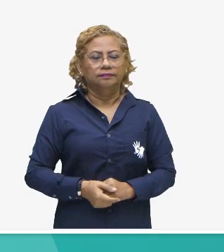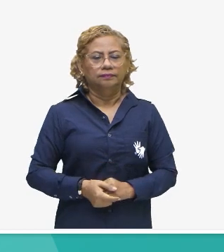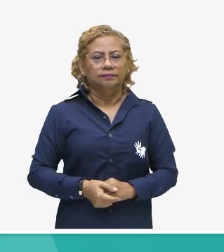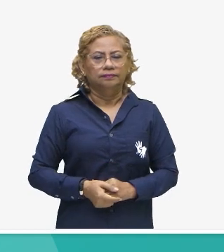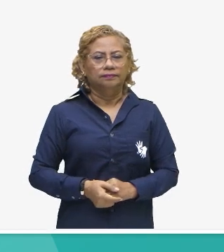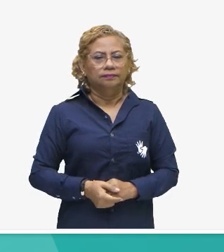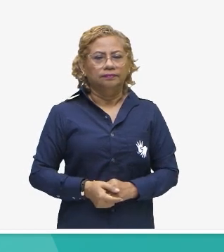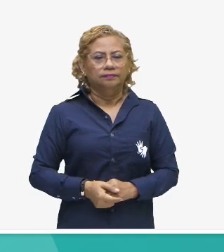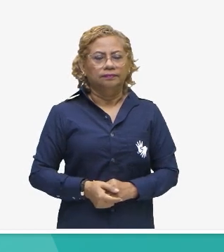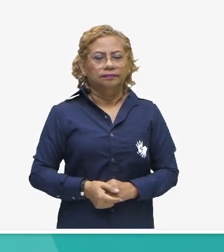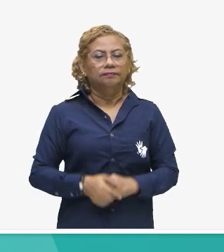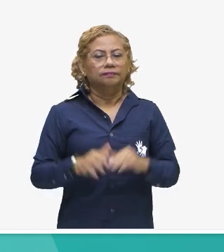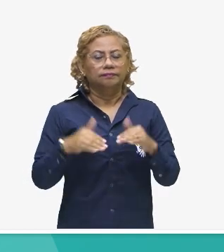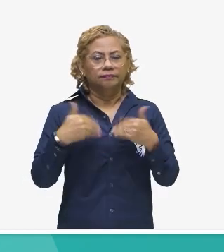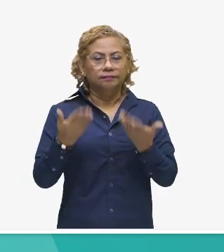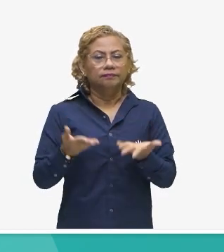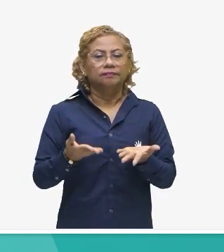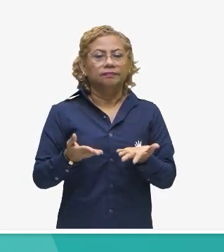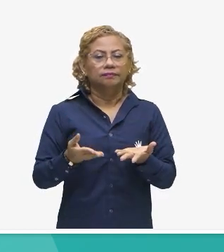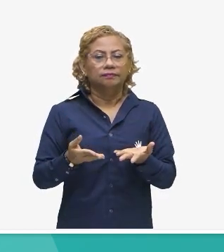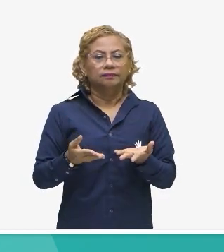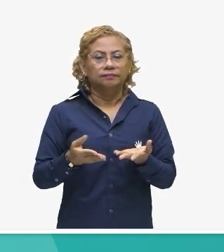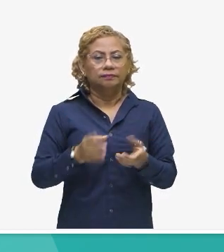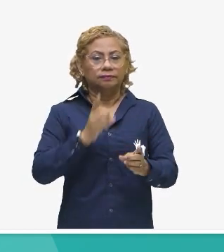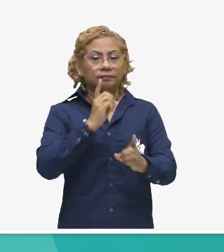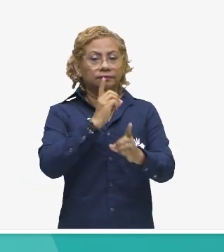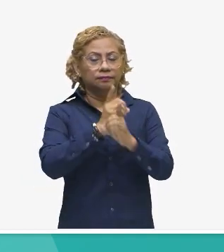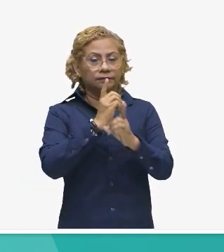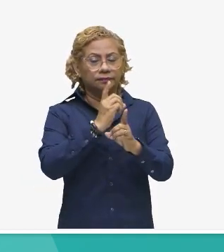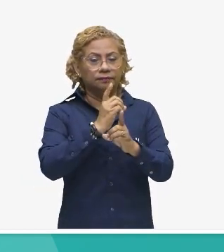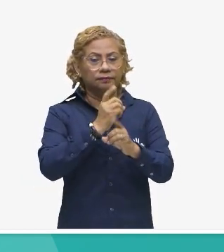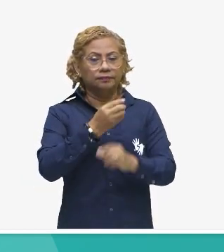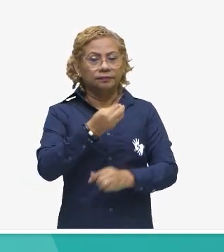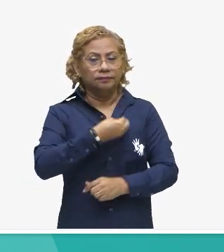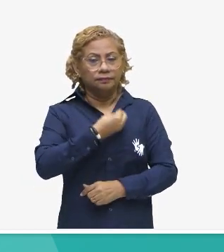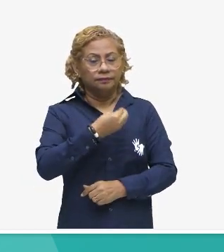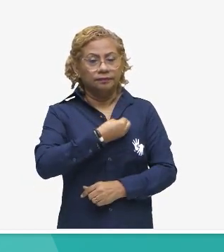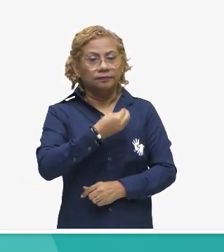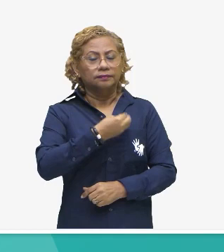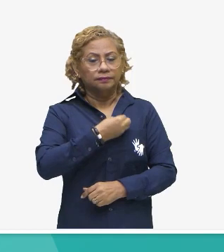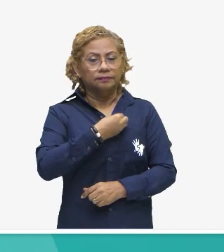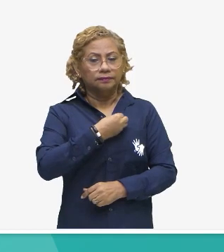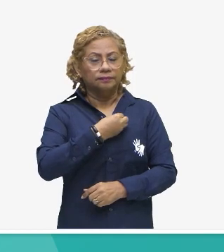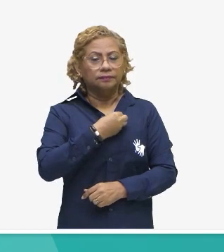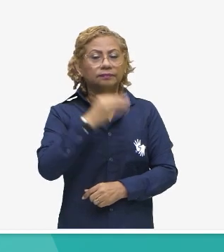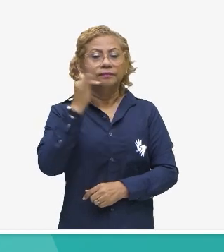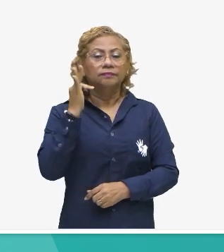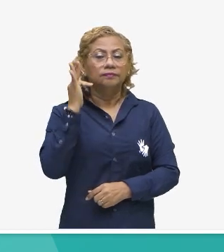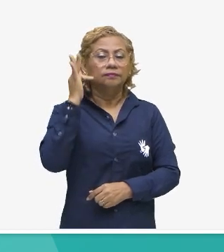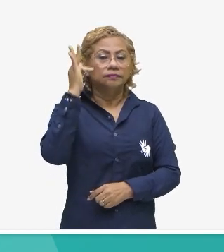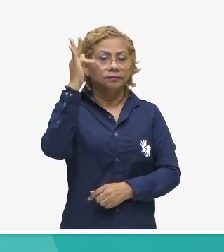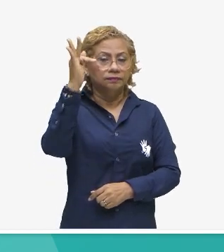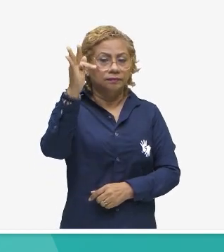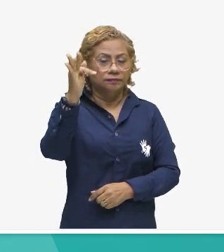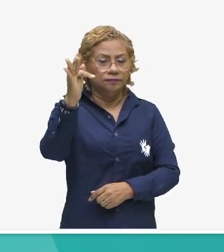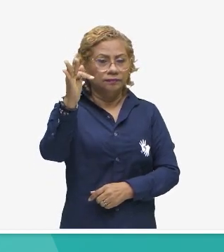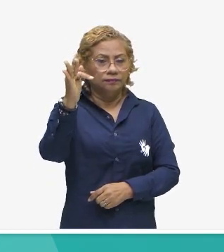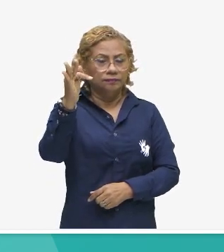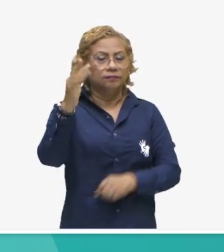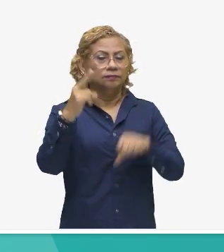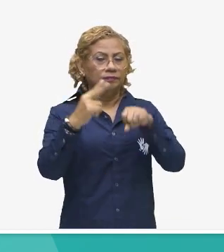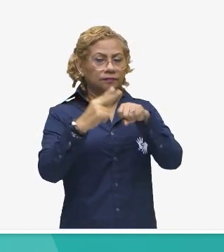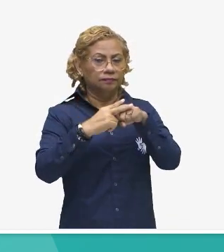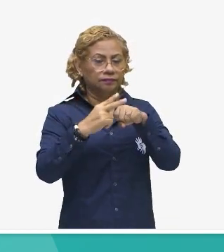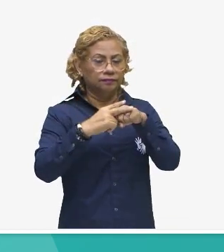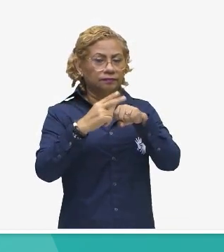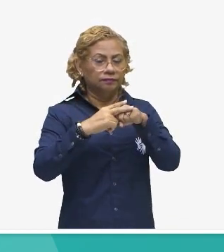viver. Então, encontrarei e viverei ainda irá acontecer futuramente. Então, os verbos se encontram no